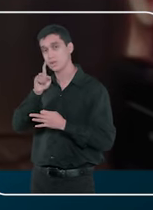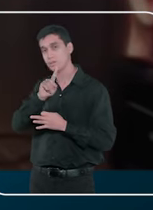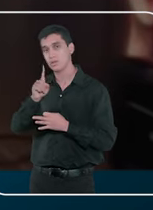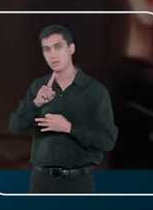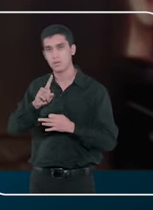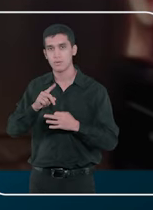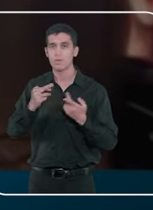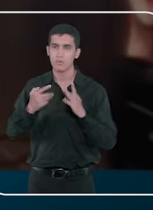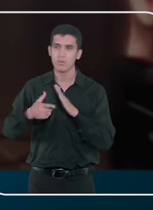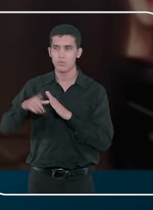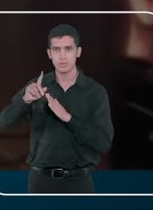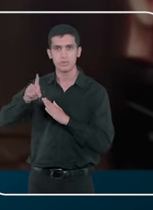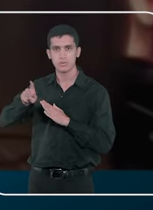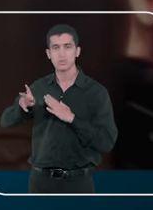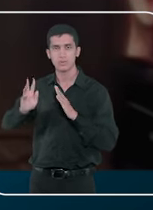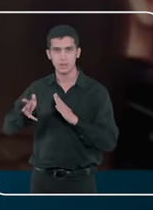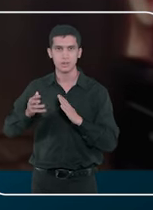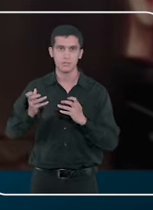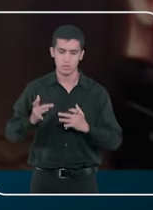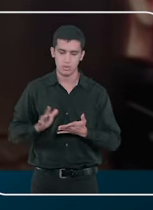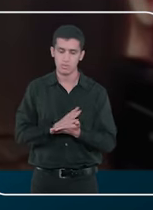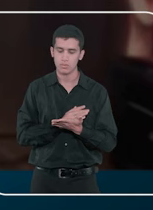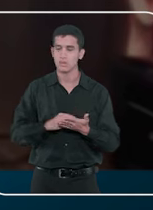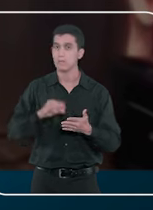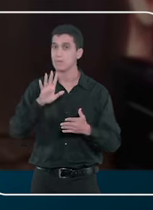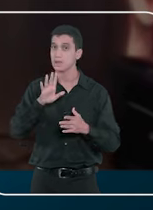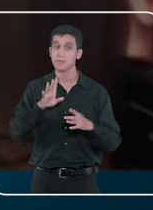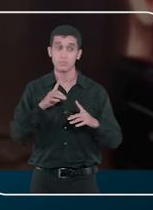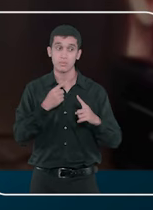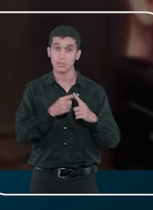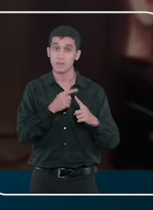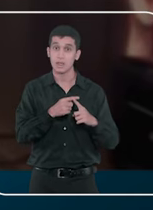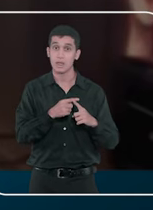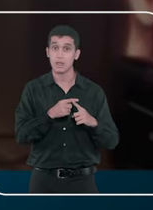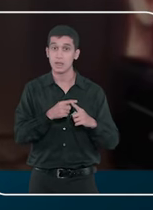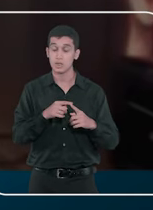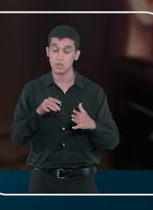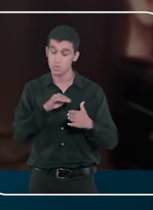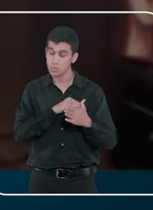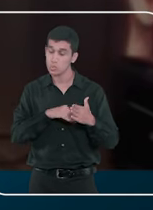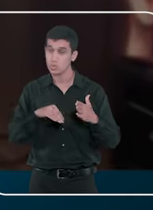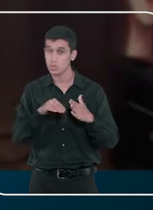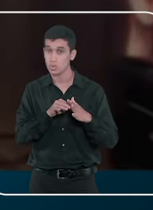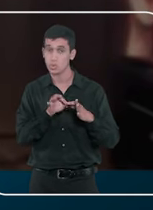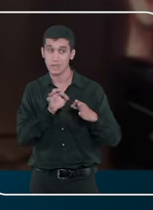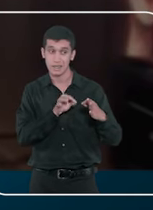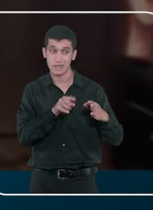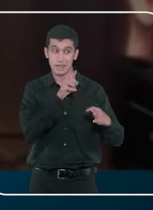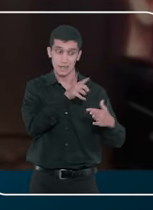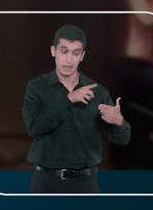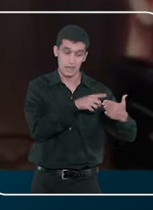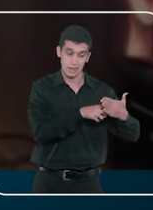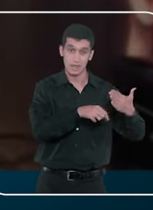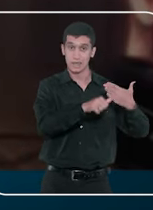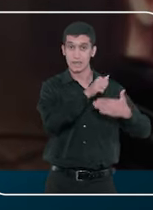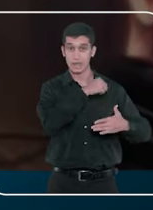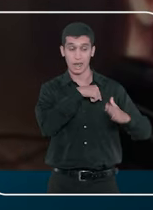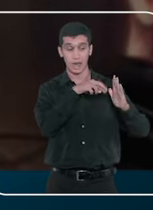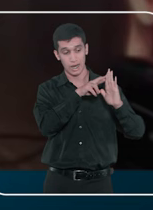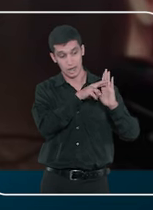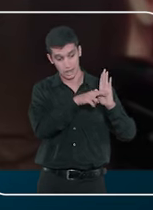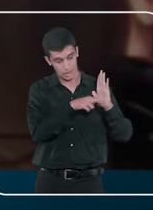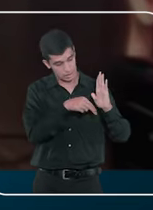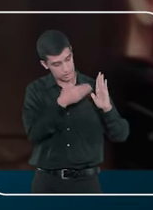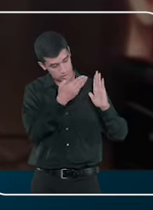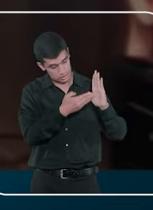mencionou algumas aqui, mas também porque a própria estrutura da colaboração, ela é uma